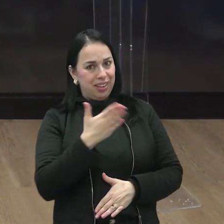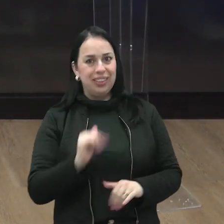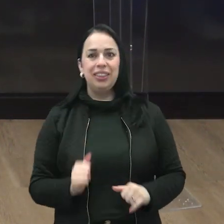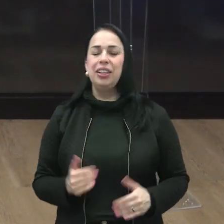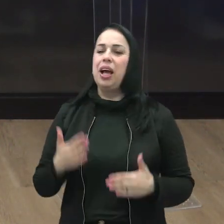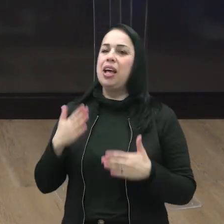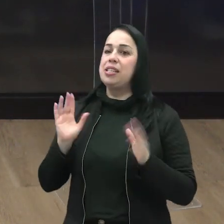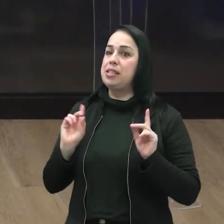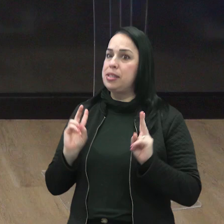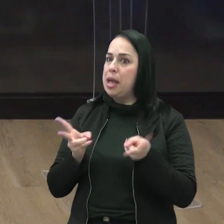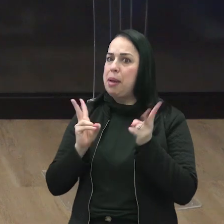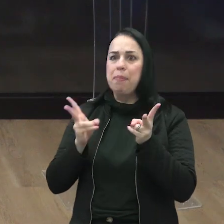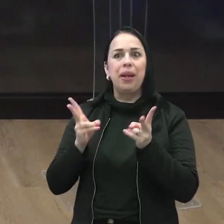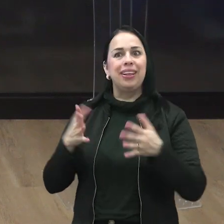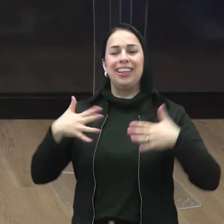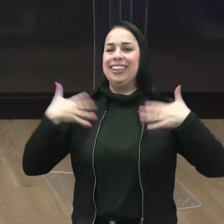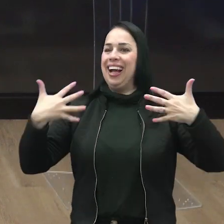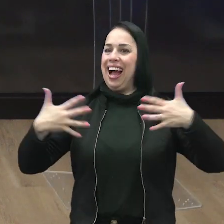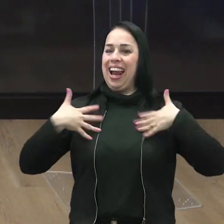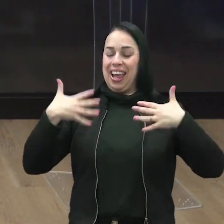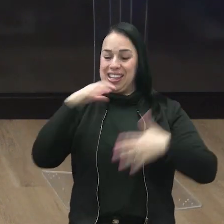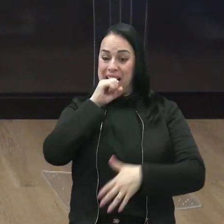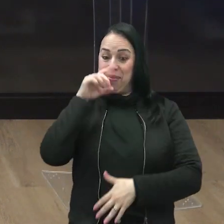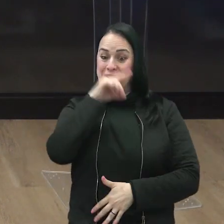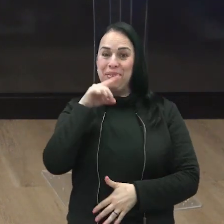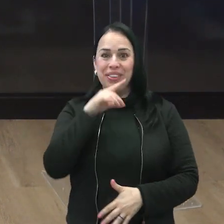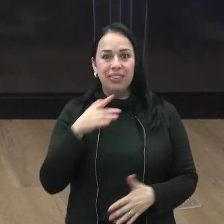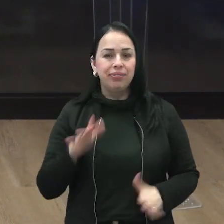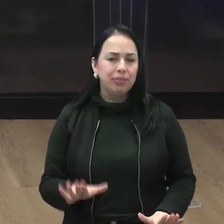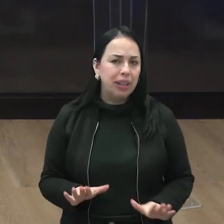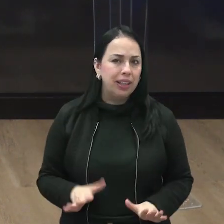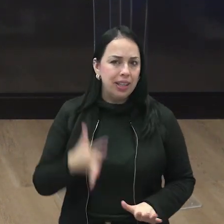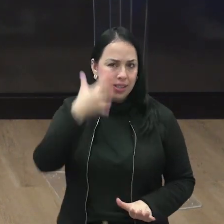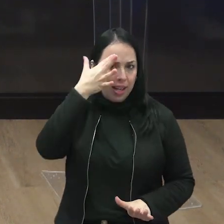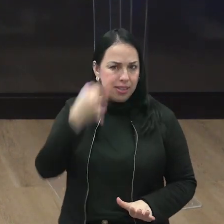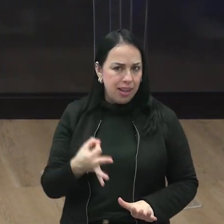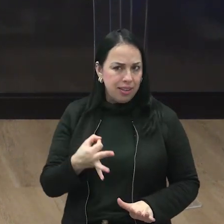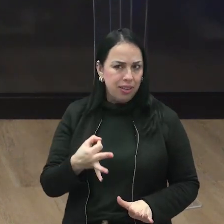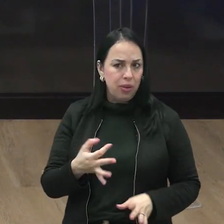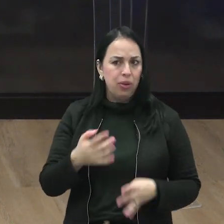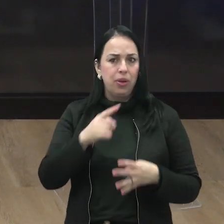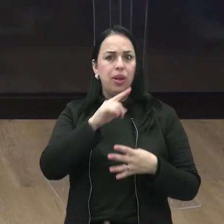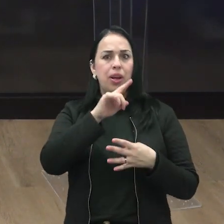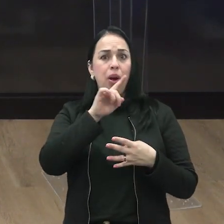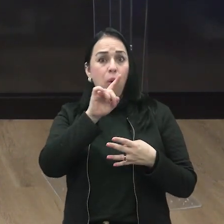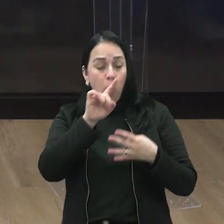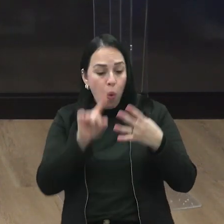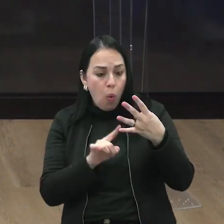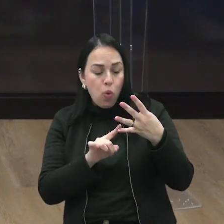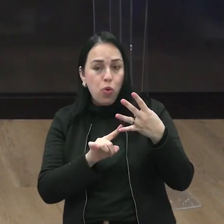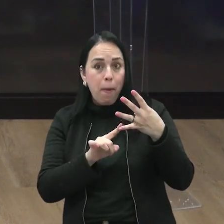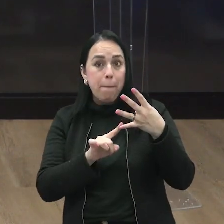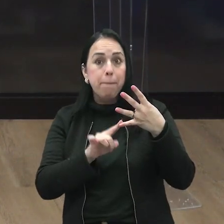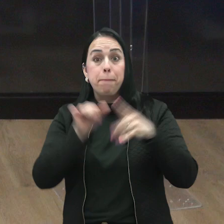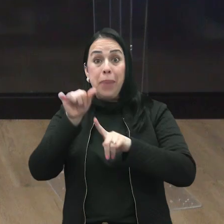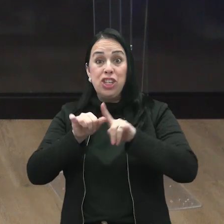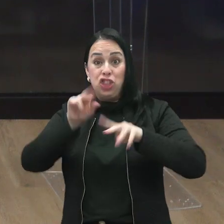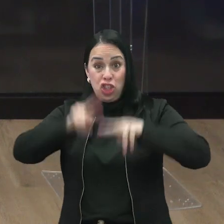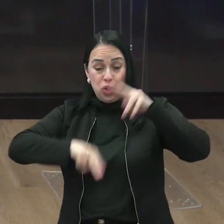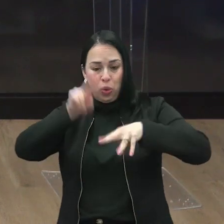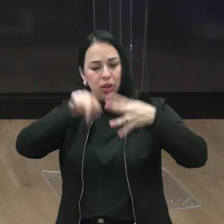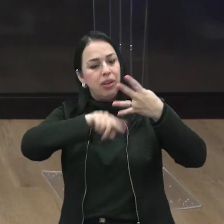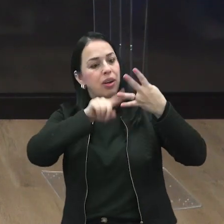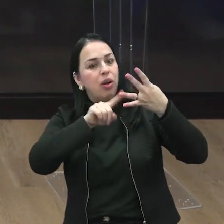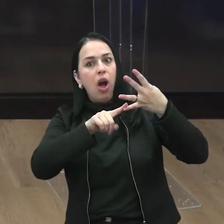final de semana? Sempre animada, empolgada para o fim de semana. Agora, uma coisa é certa, esse é o último final de semana do mês de junho.